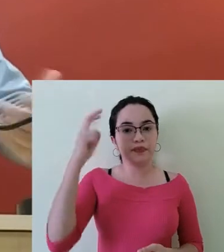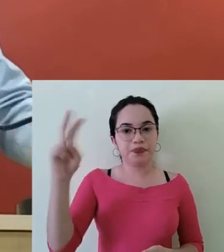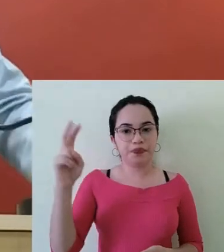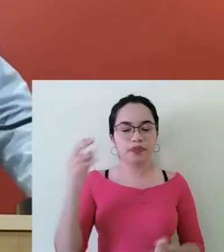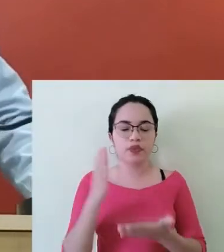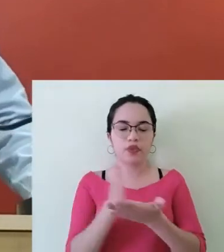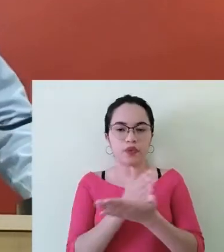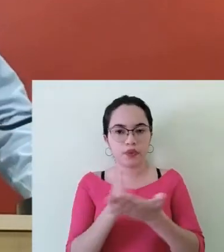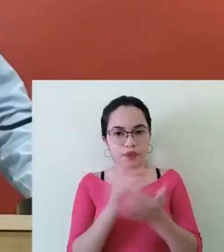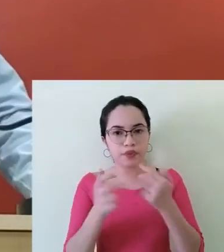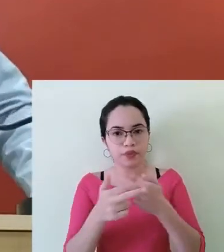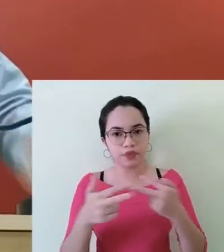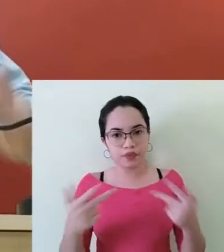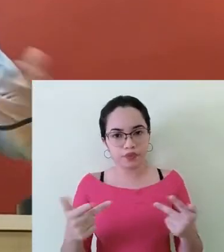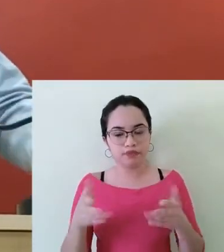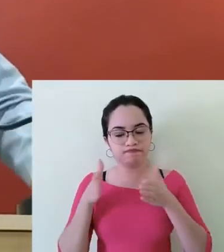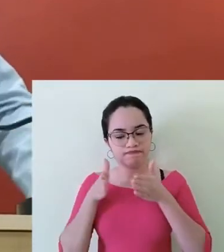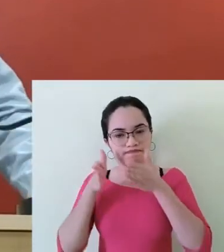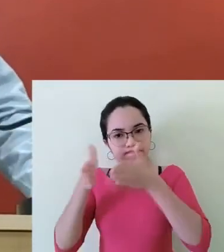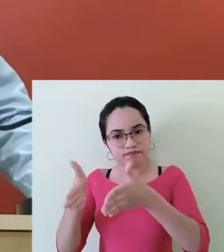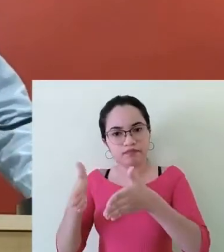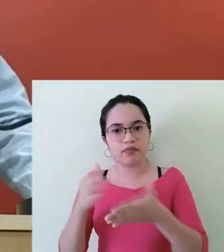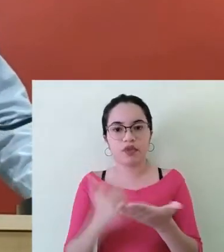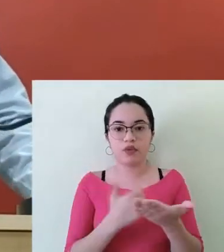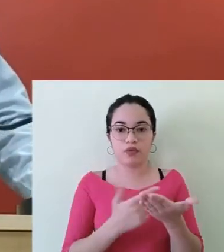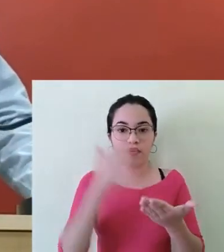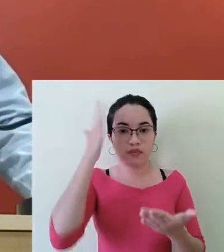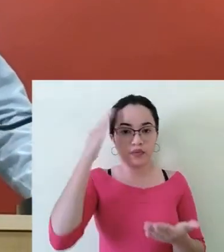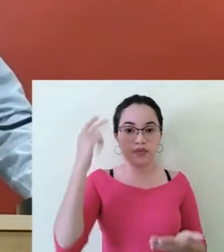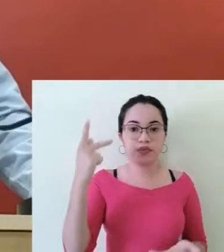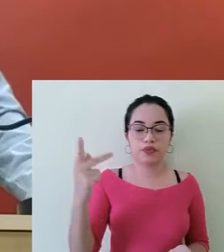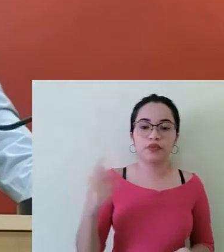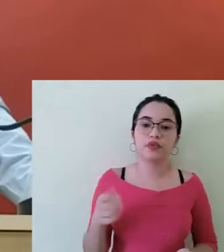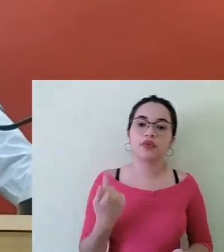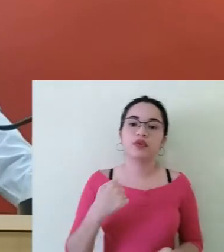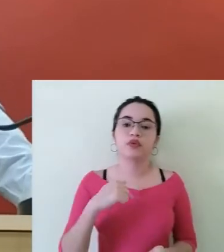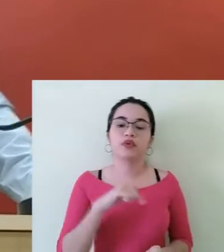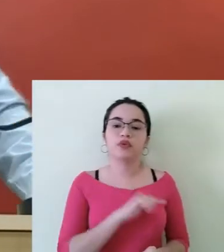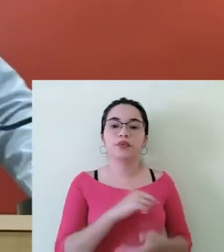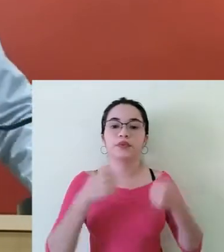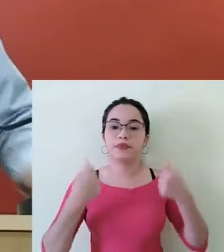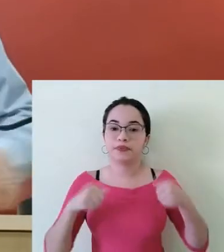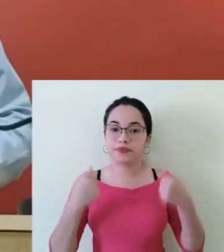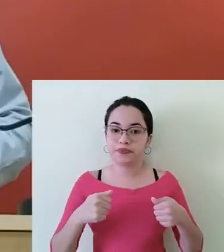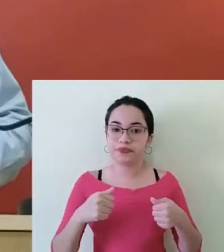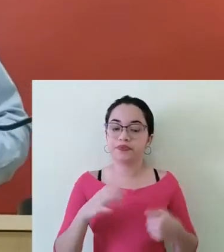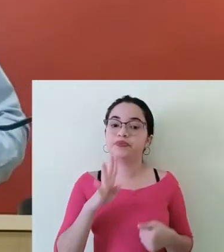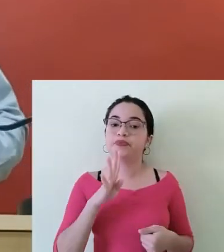das coisas que é enfatizado no livro de Provérbios é que nós